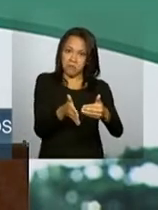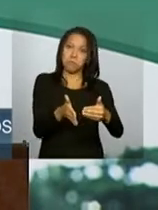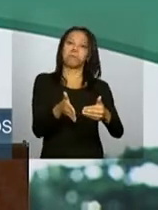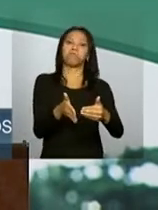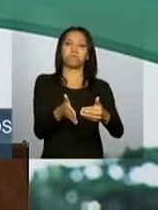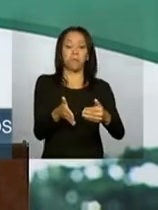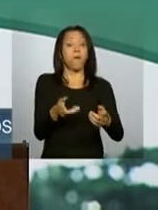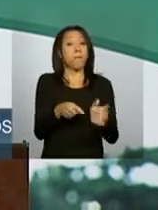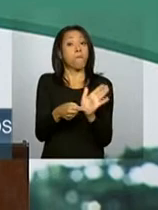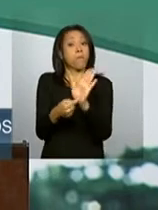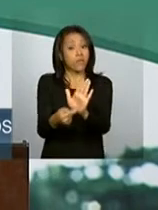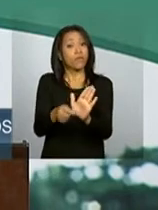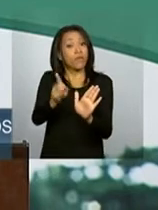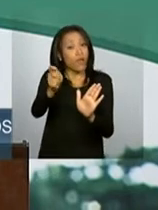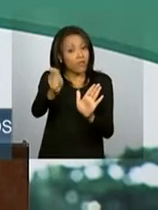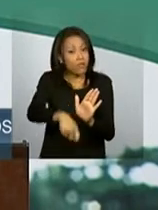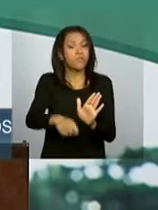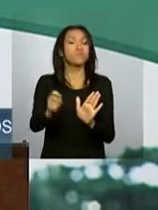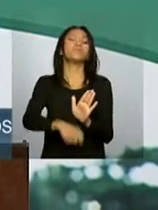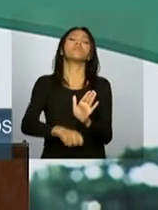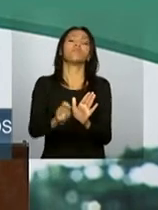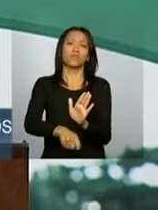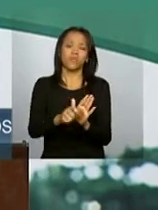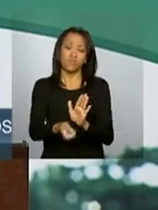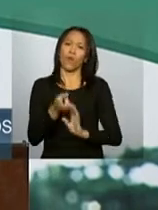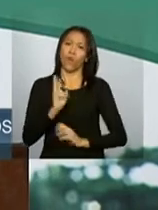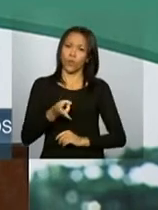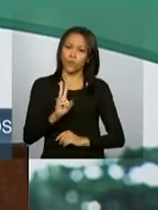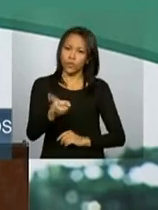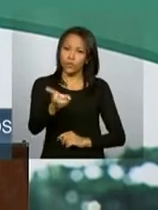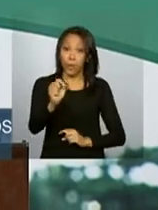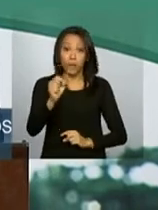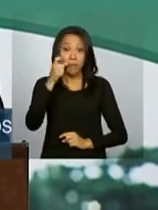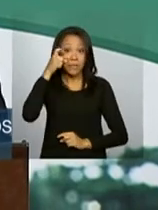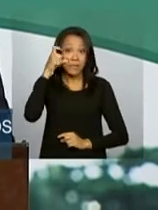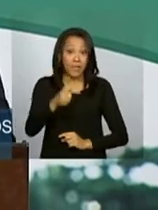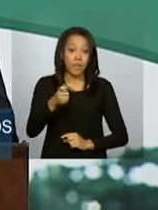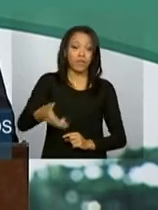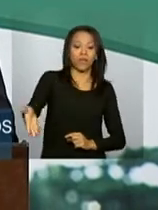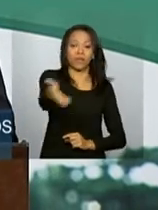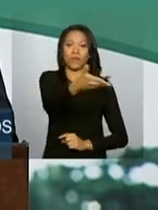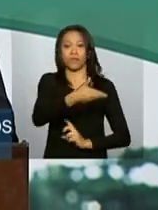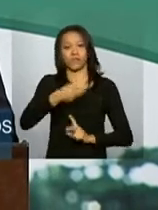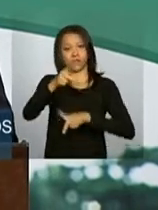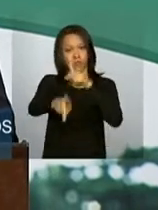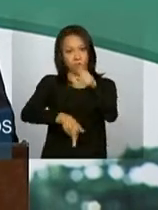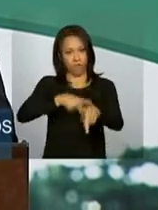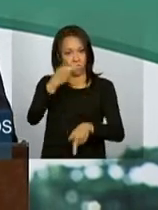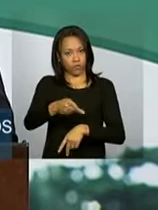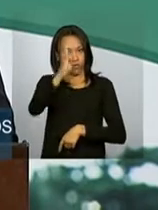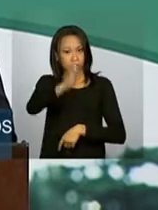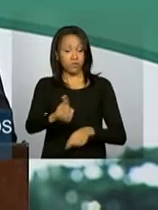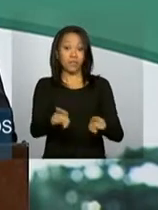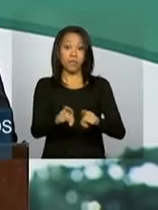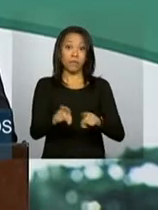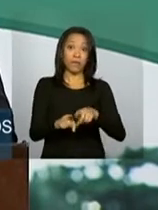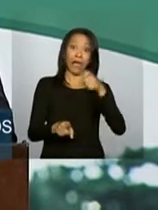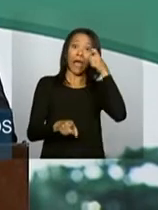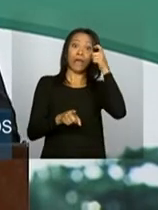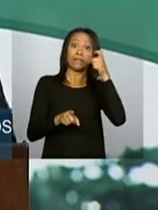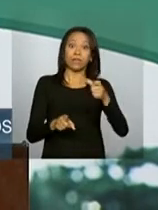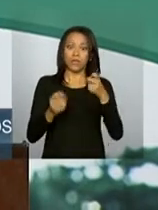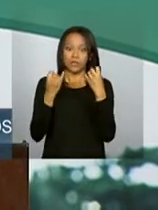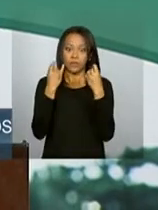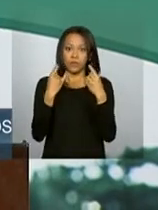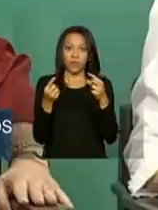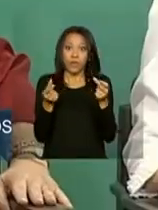Mostrou que é possível, sim, preservar o interesse do povo brasileiro e, ao mesmo tempo, atrair o interesse do capital